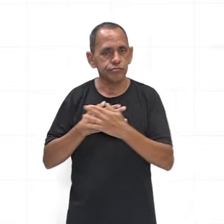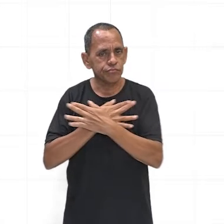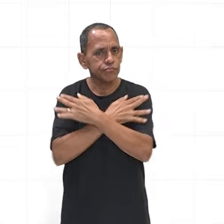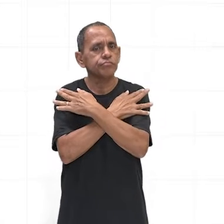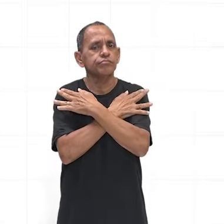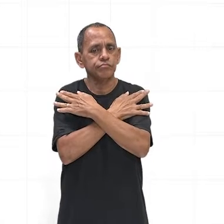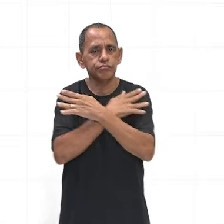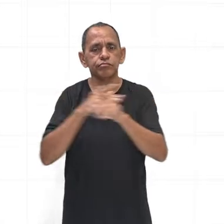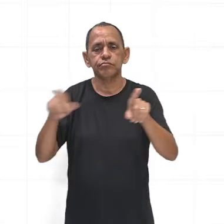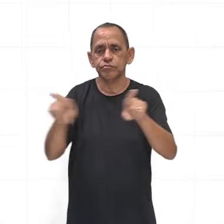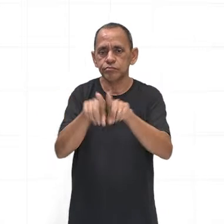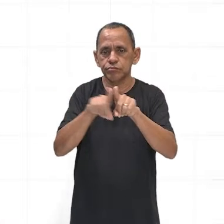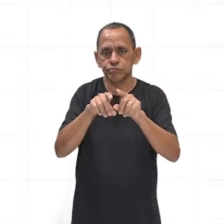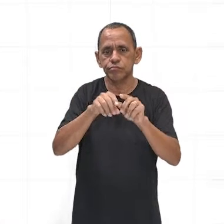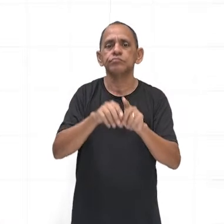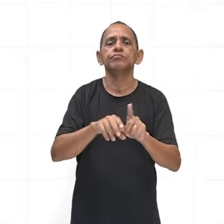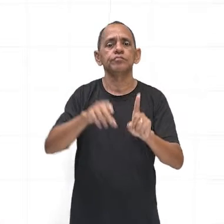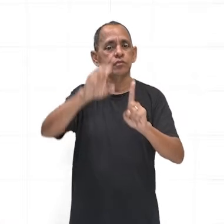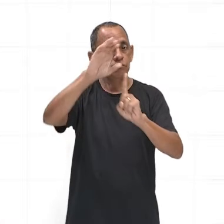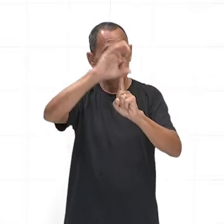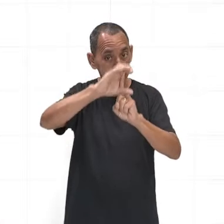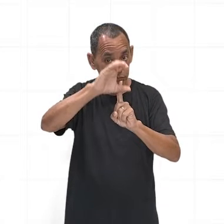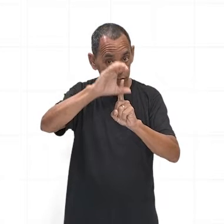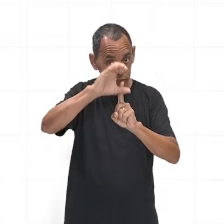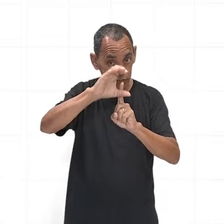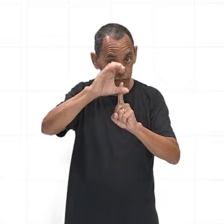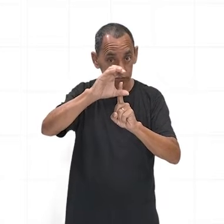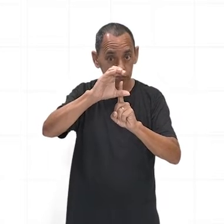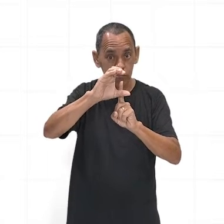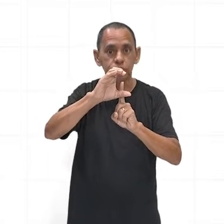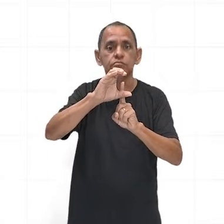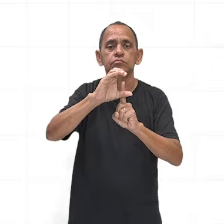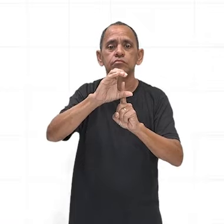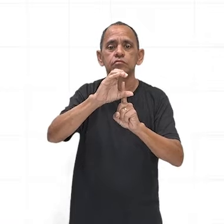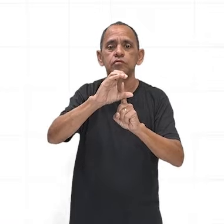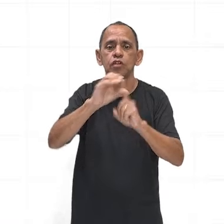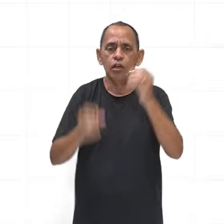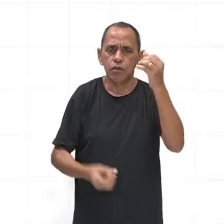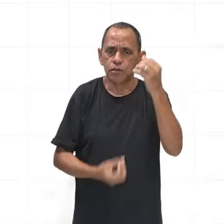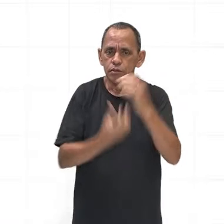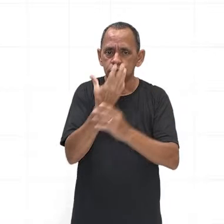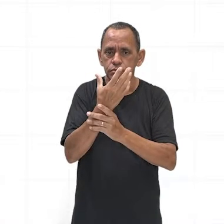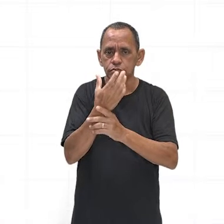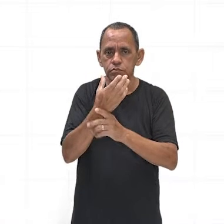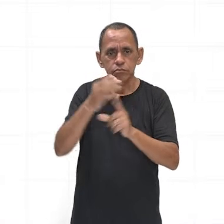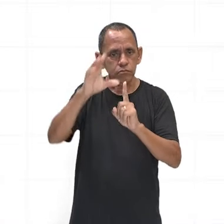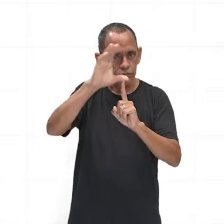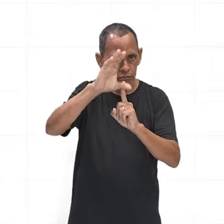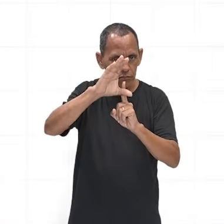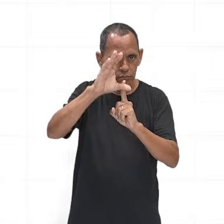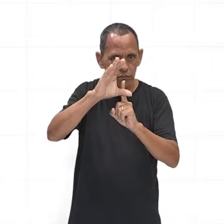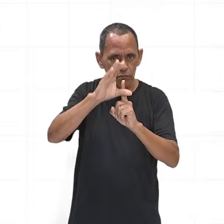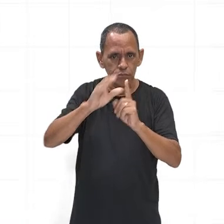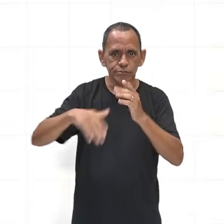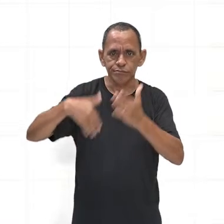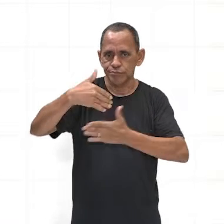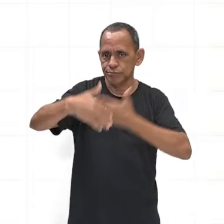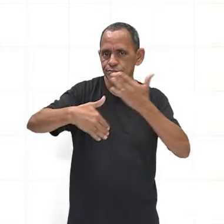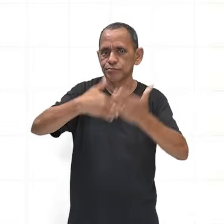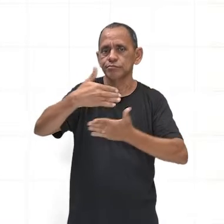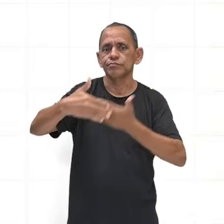dos calendários. Olha só, os maias, eles eram conhecidos por desenvolverem